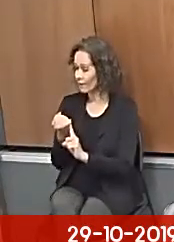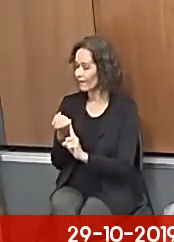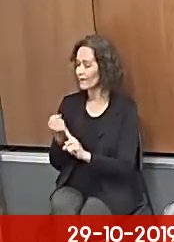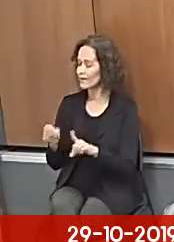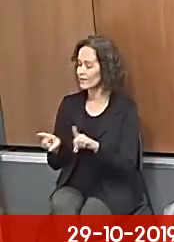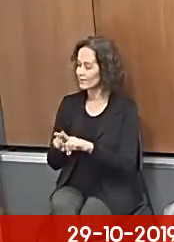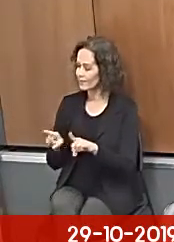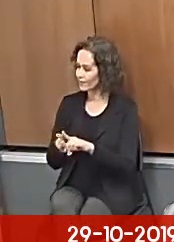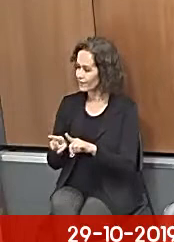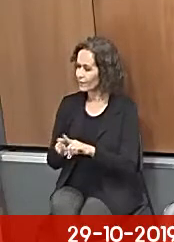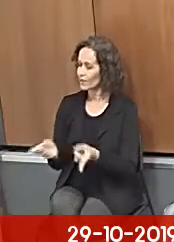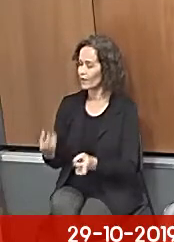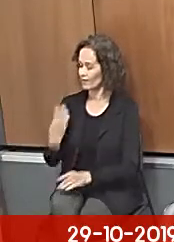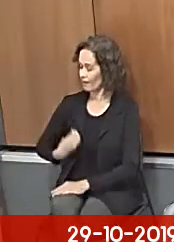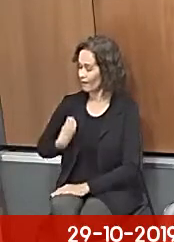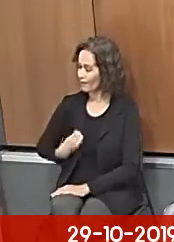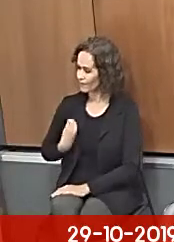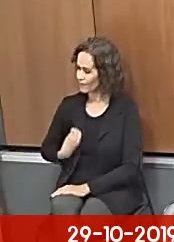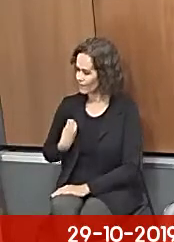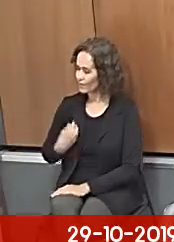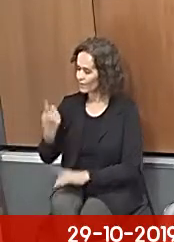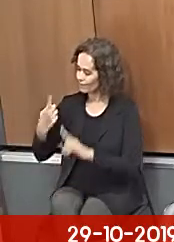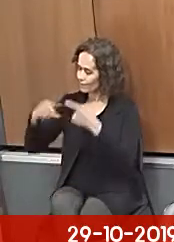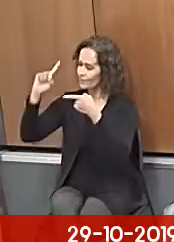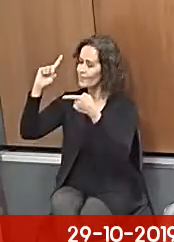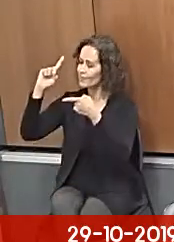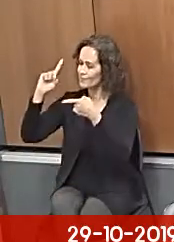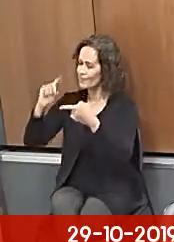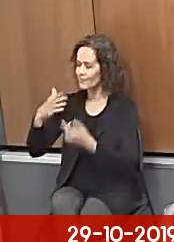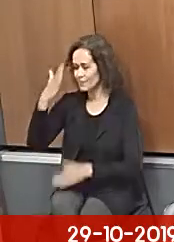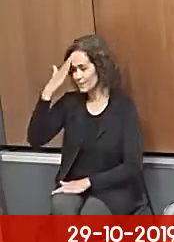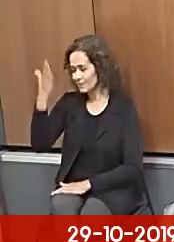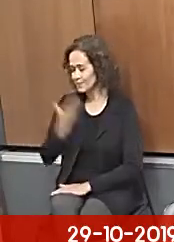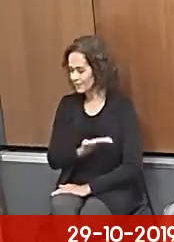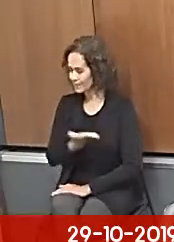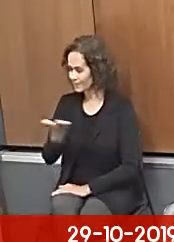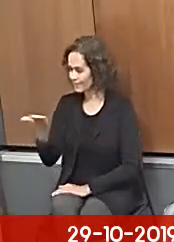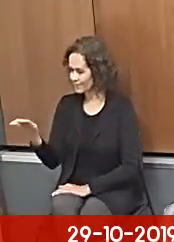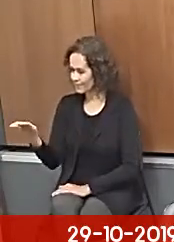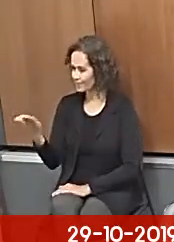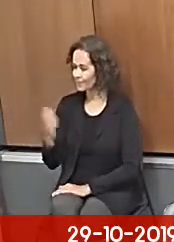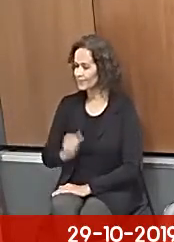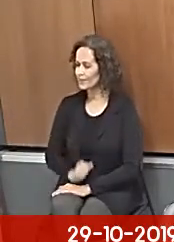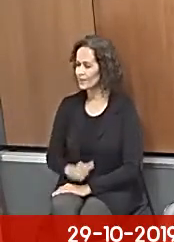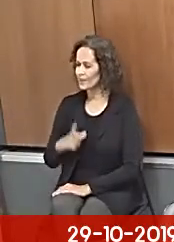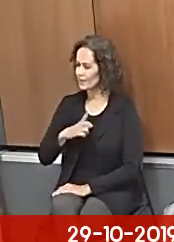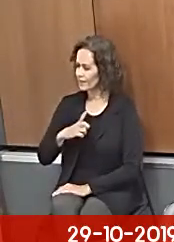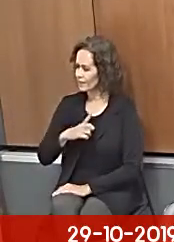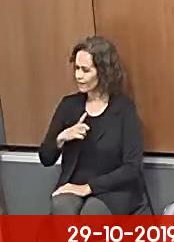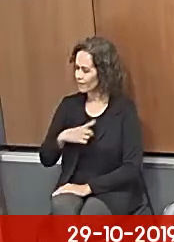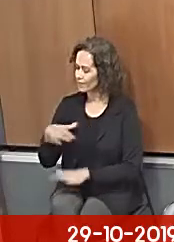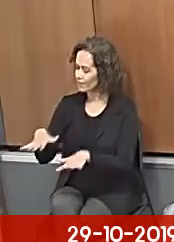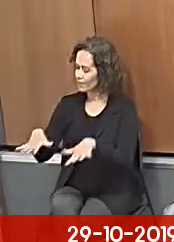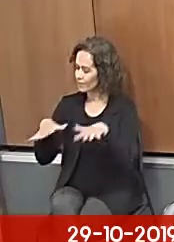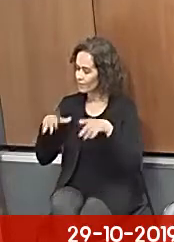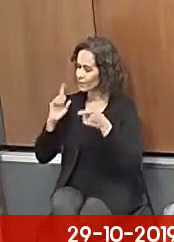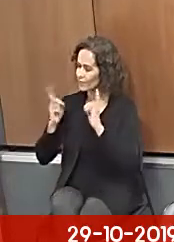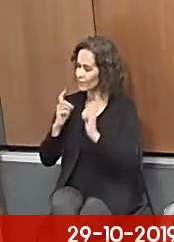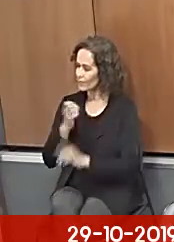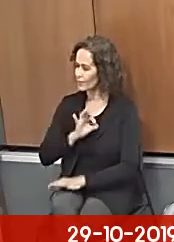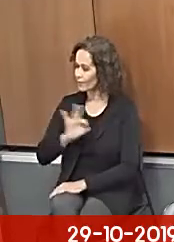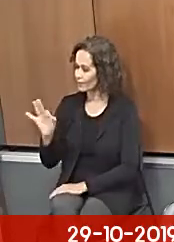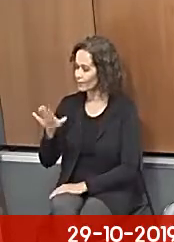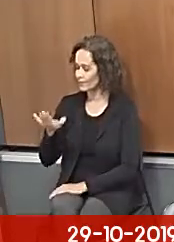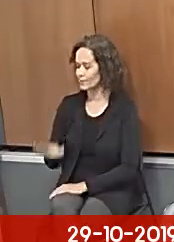de reconstrução de vidas e de sonhos. Obrigado pela presença de todos e que nós tenhamos uma grande audiência nessa tarde.